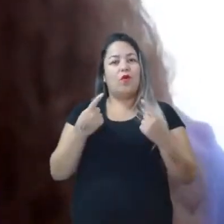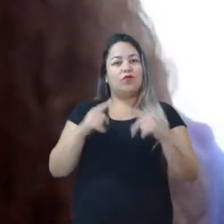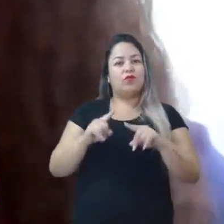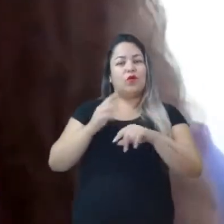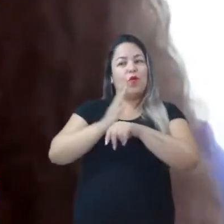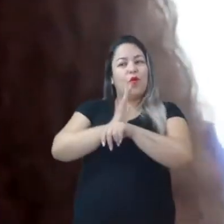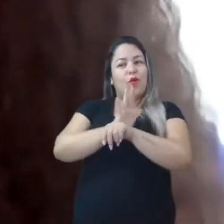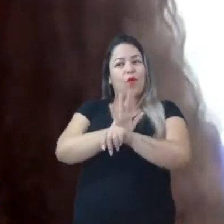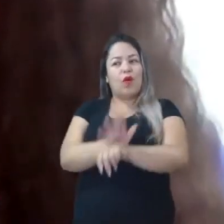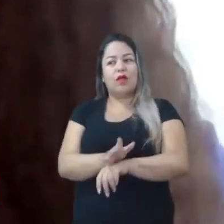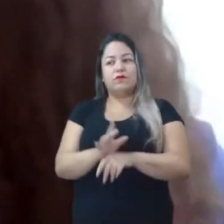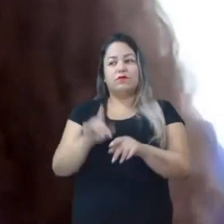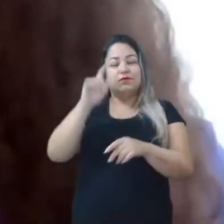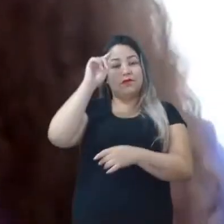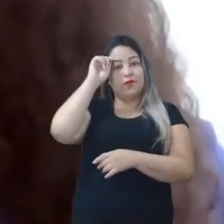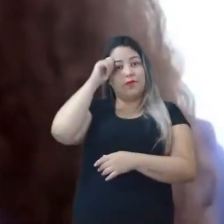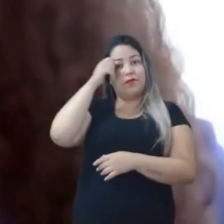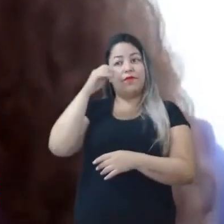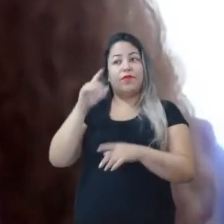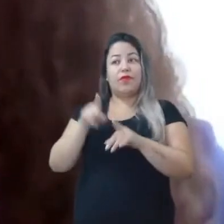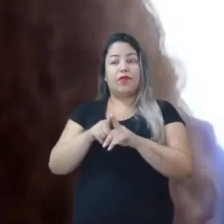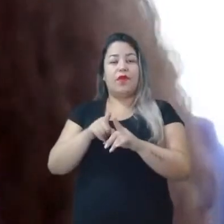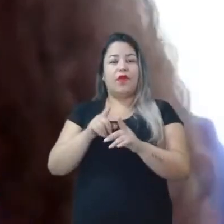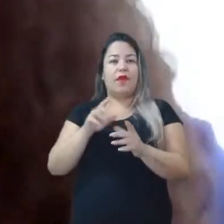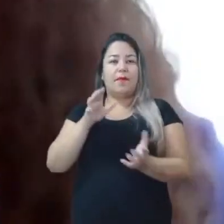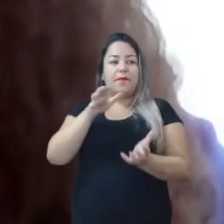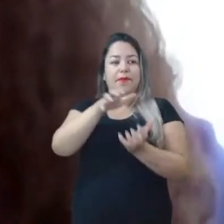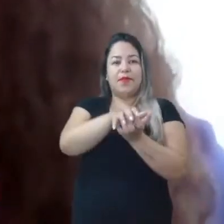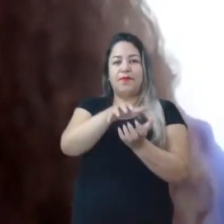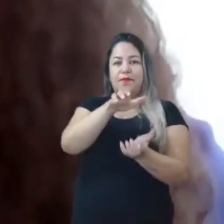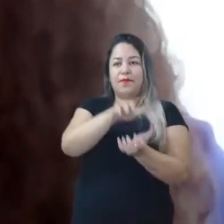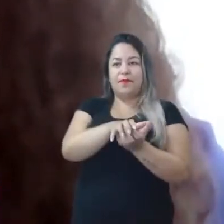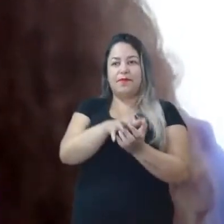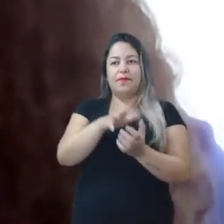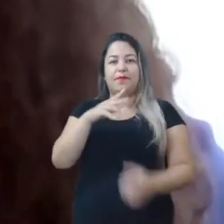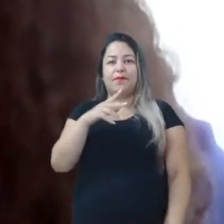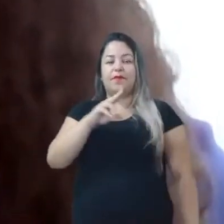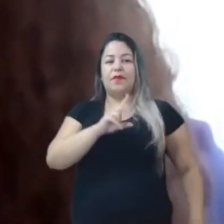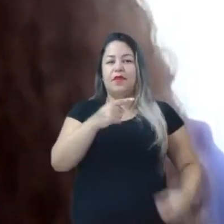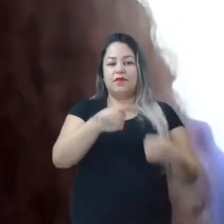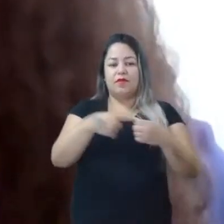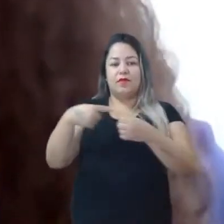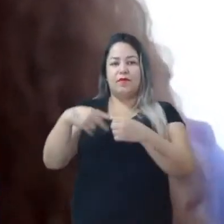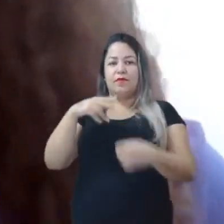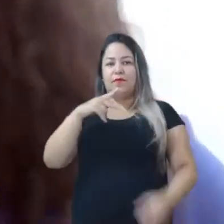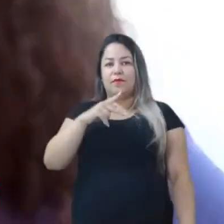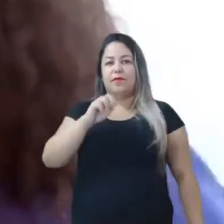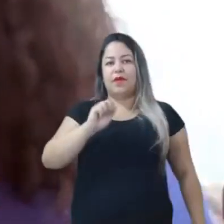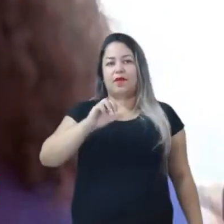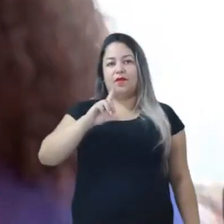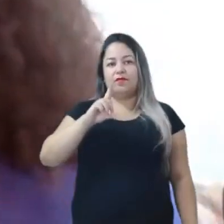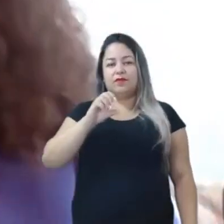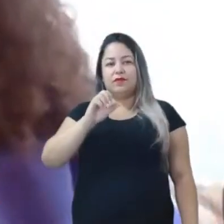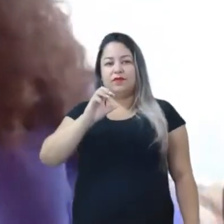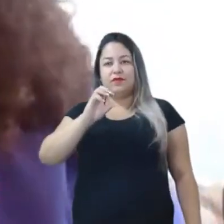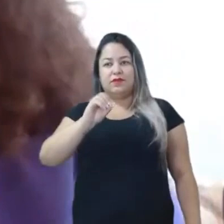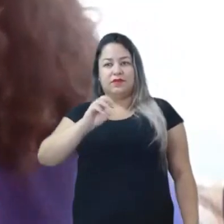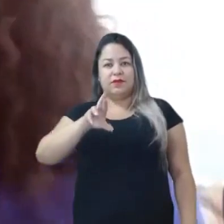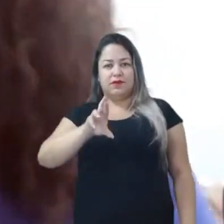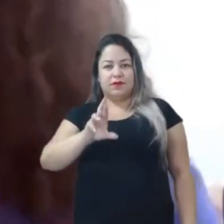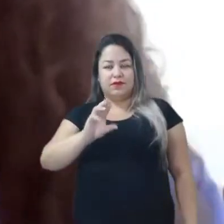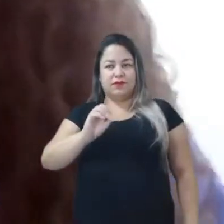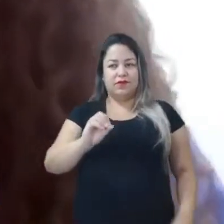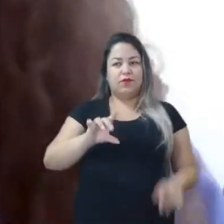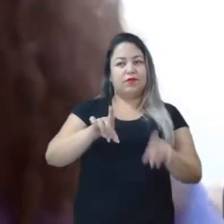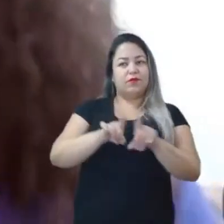né? Eu venho de Pernambuco, eu sou de uma cidade chamada Paudalho, é a primeira cidade da Mata Norte pernambucana,